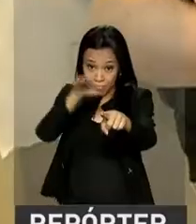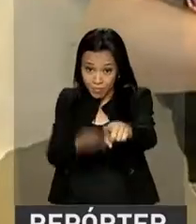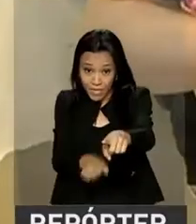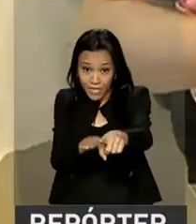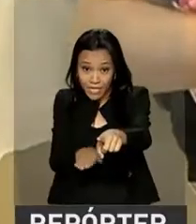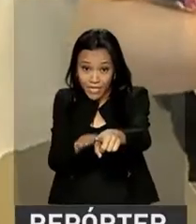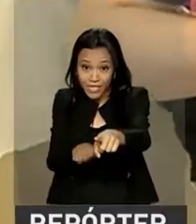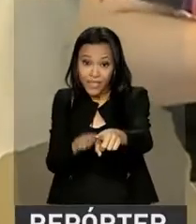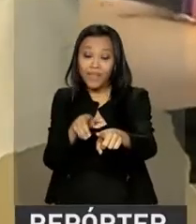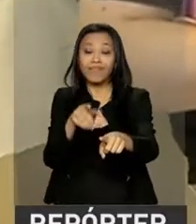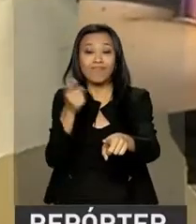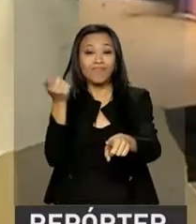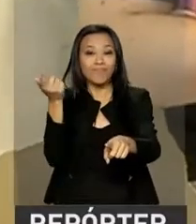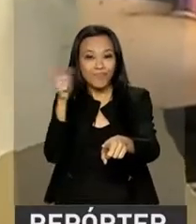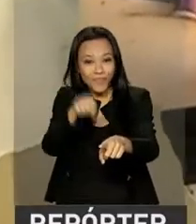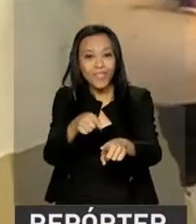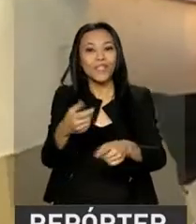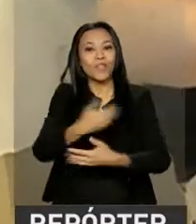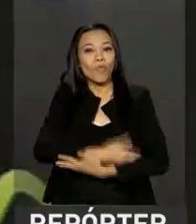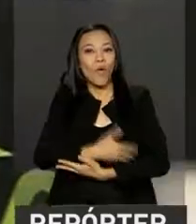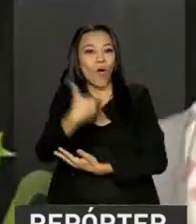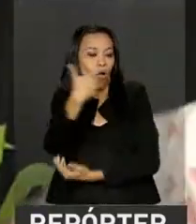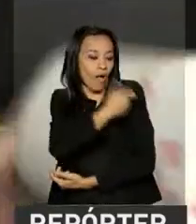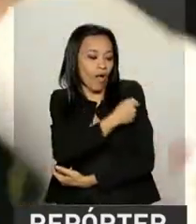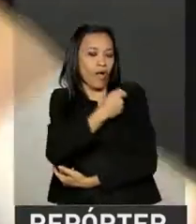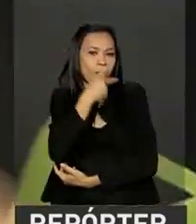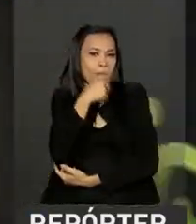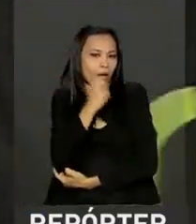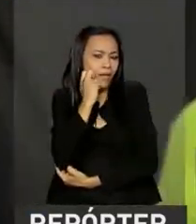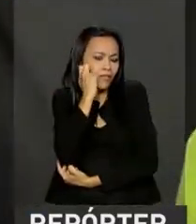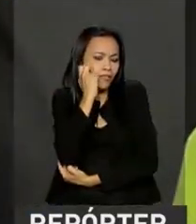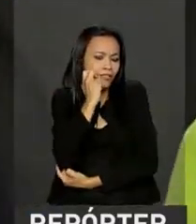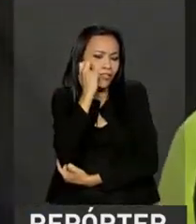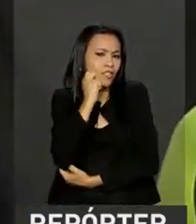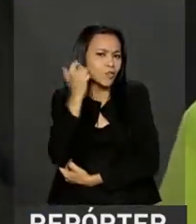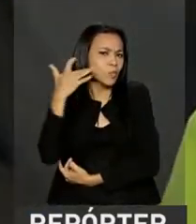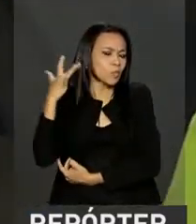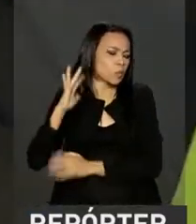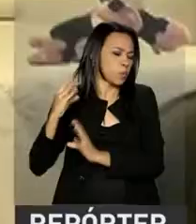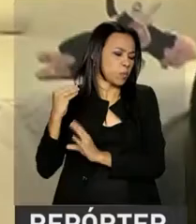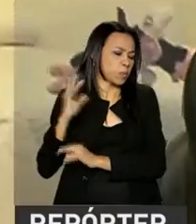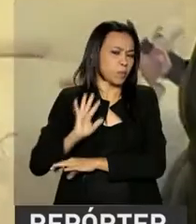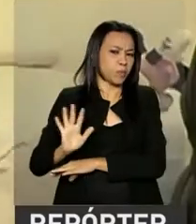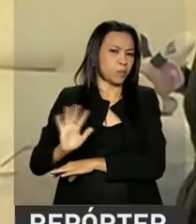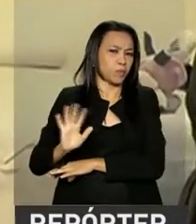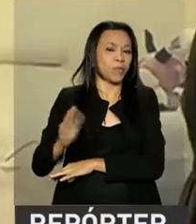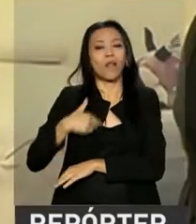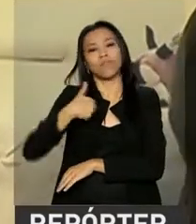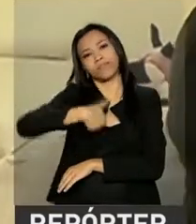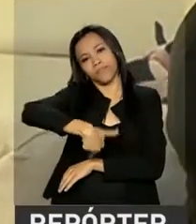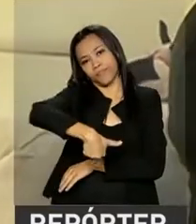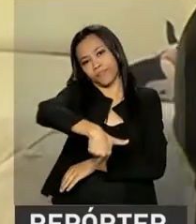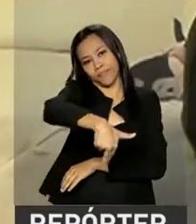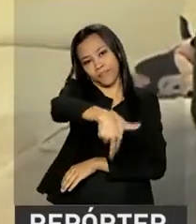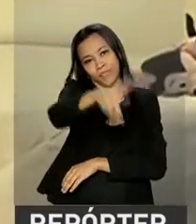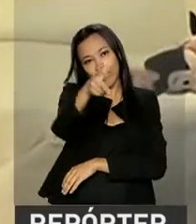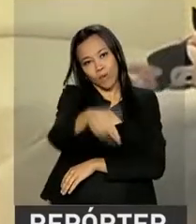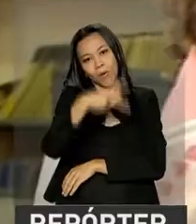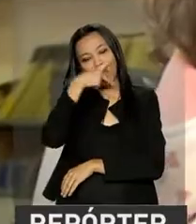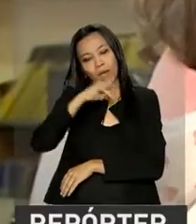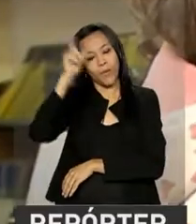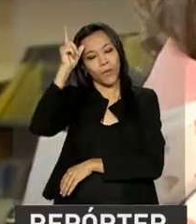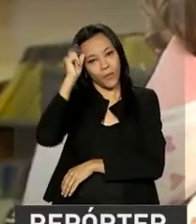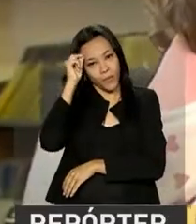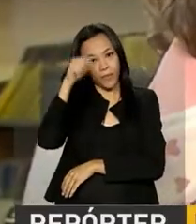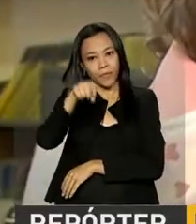geovana tomou a vacina no colo do pai tímida ela não quis saber de conversa com a gente saiu tranquila assim como o pai marcelo